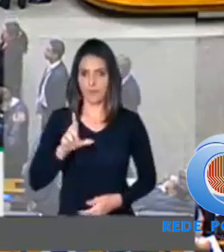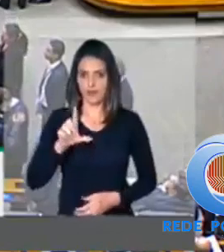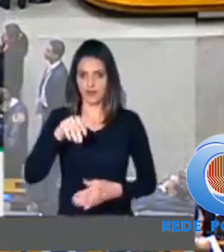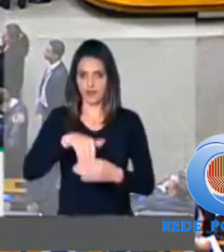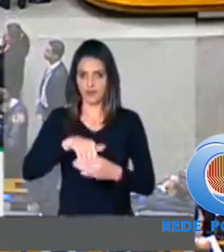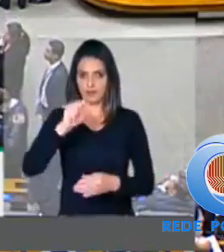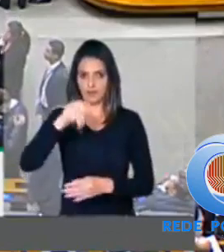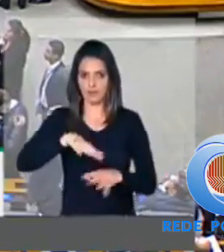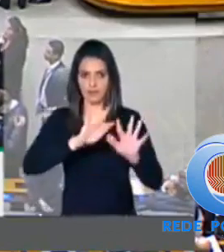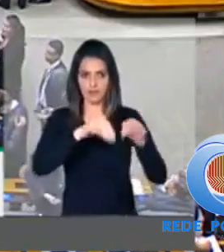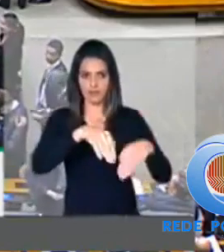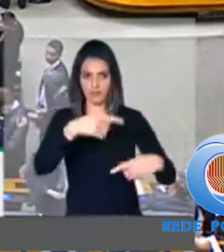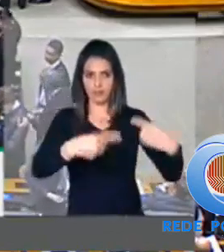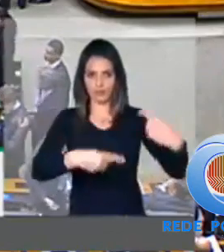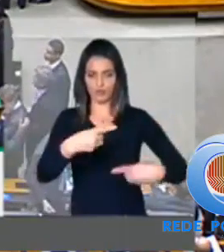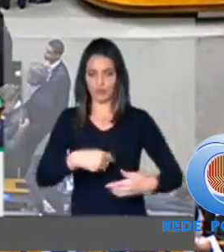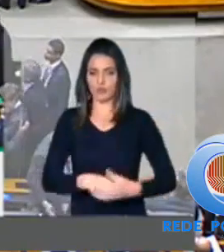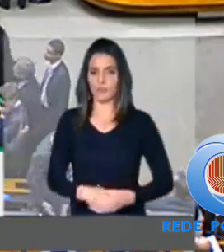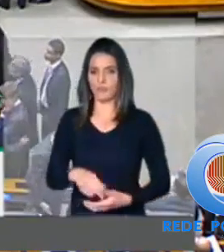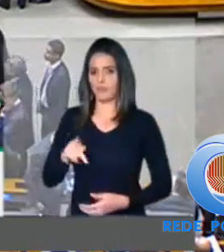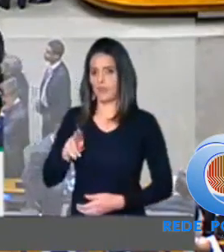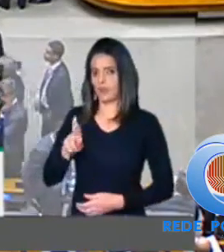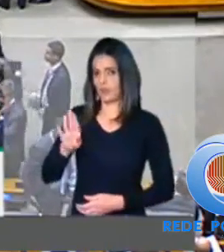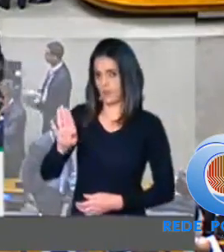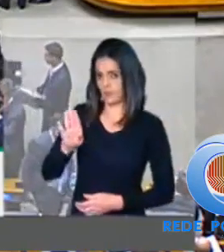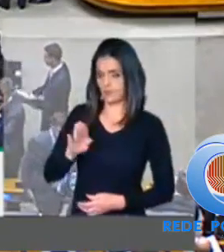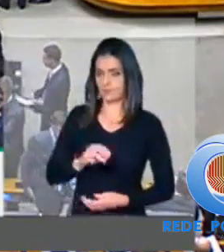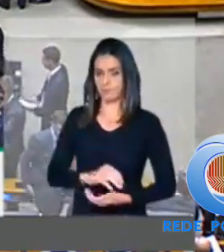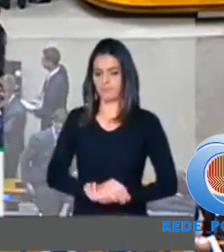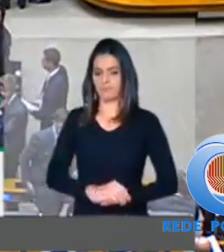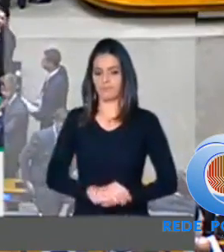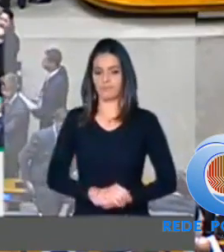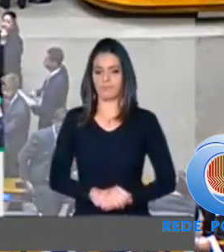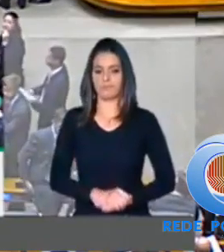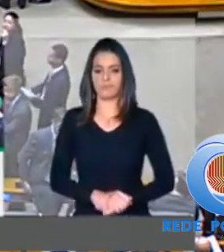sim para o encerramento, presidente. PRB.